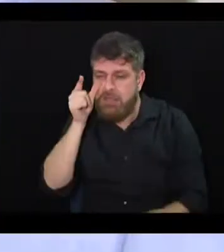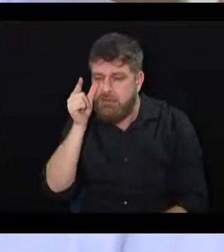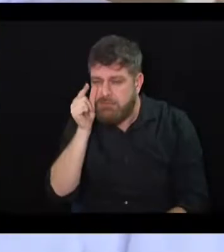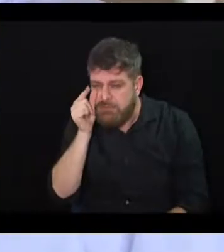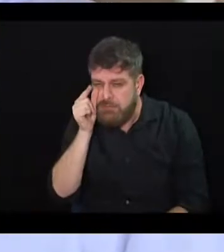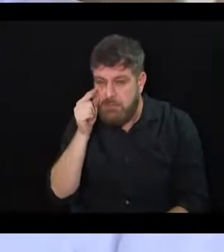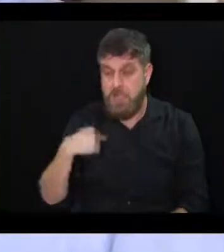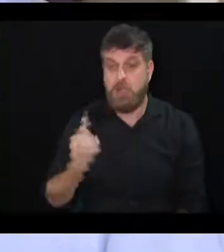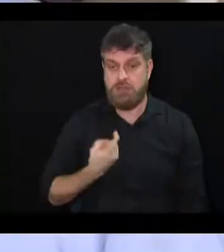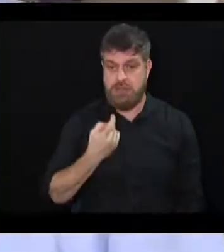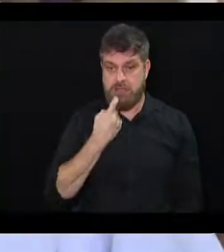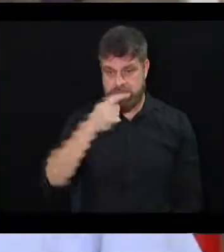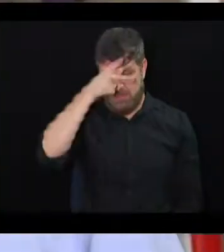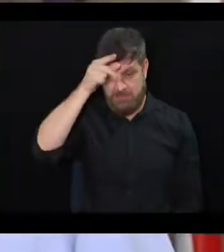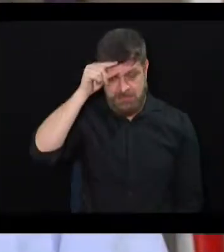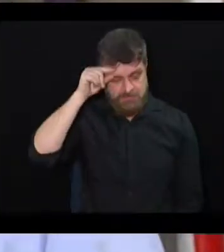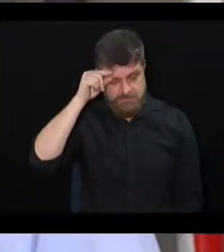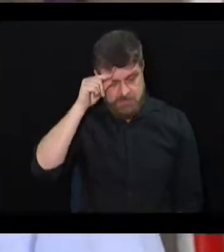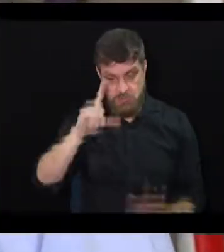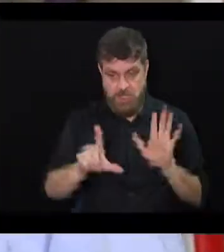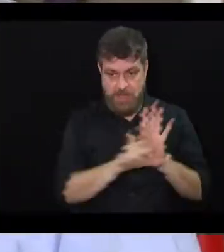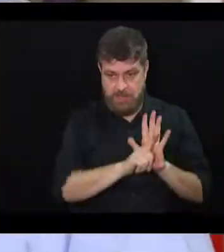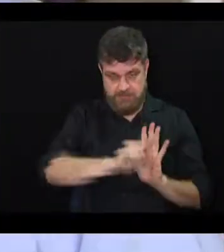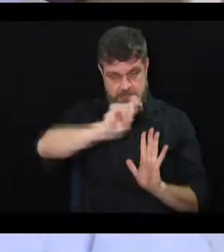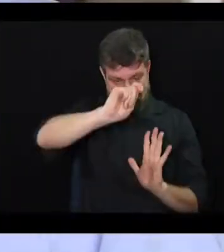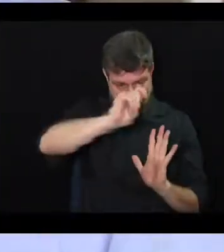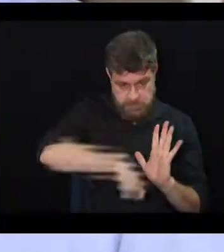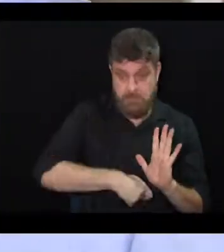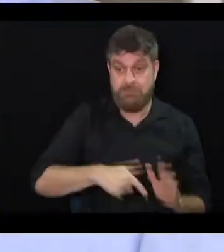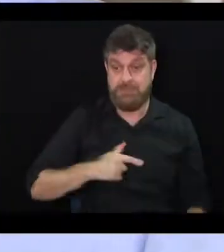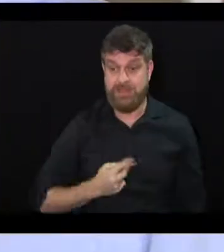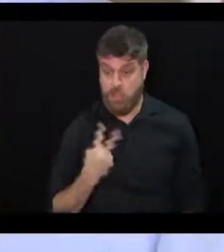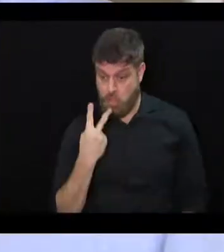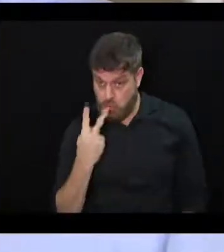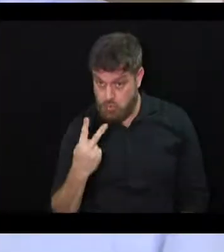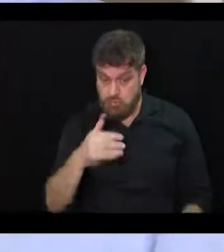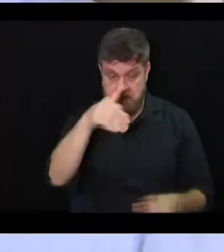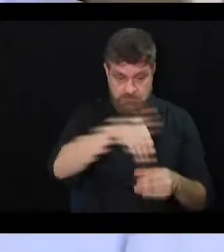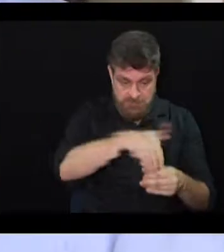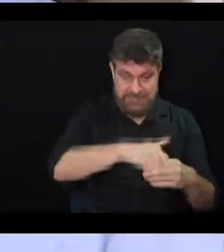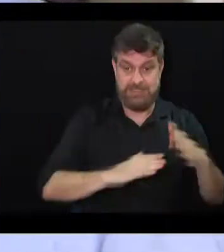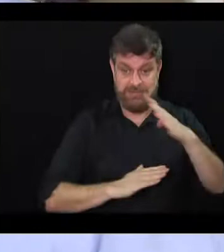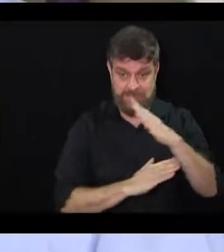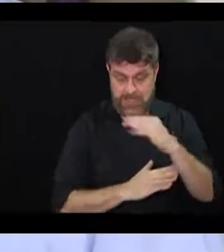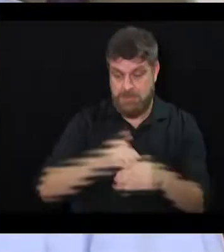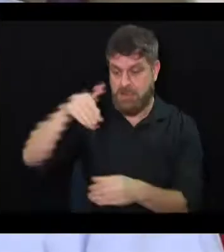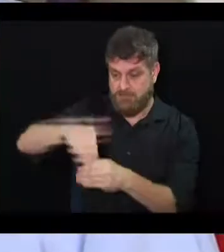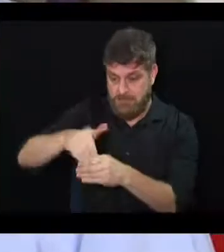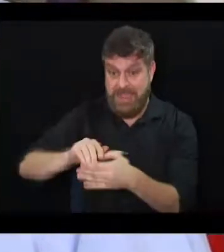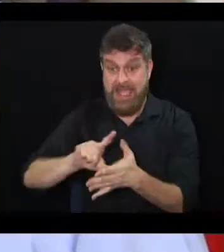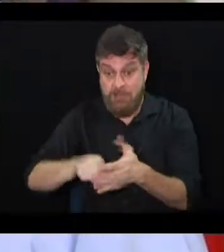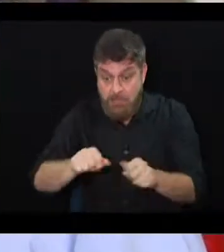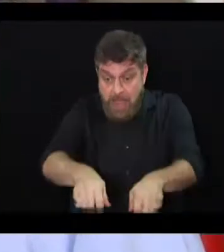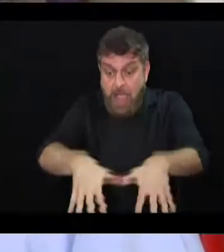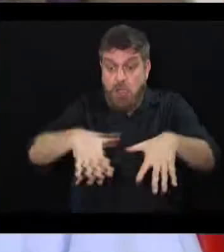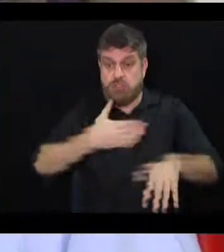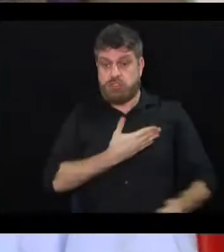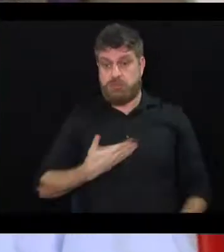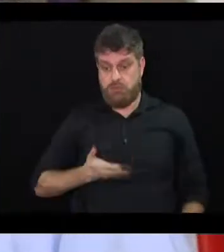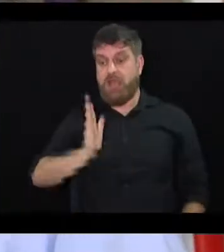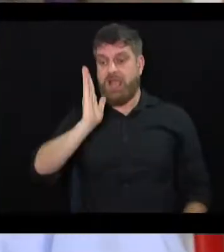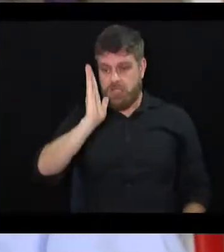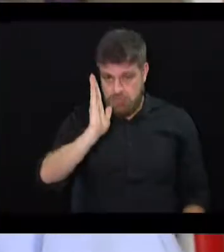com a sanção do prefeito, depois de aprovada a lei em 2 votações lá na Câmara e audiência pública, nós